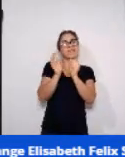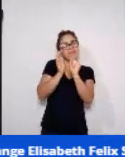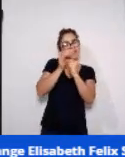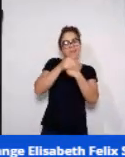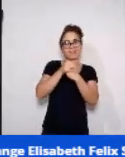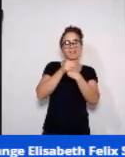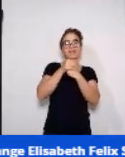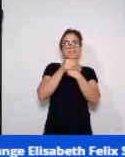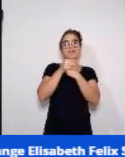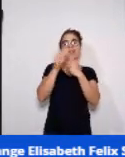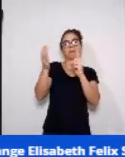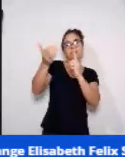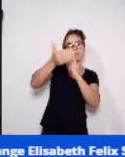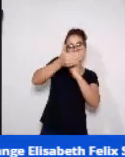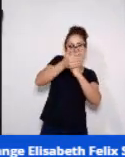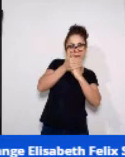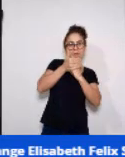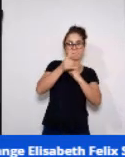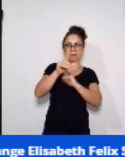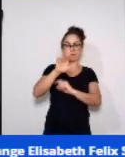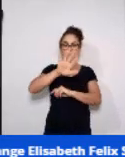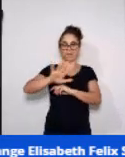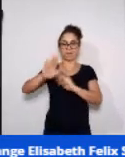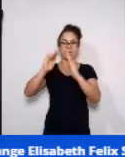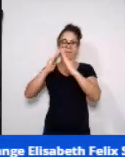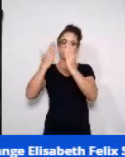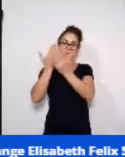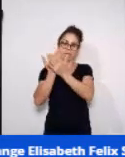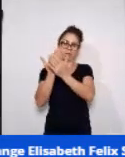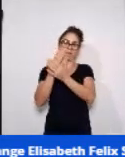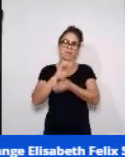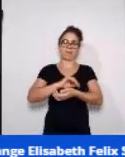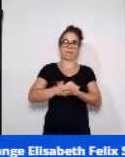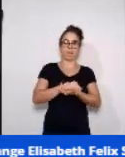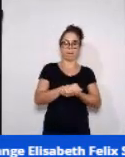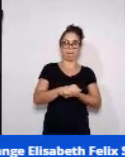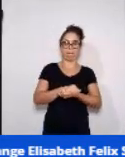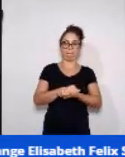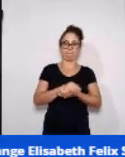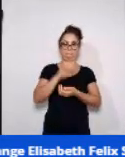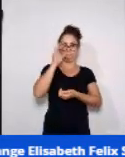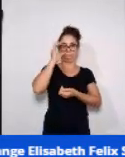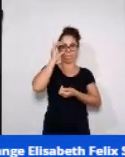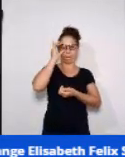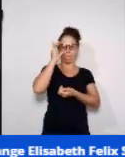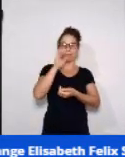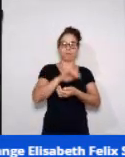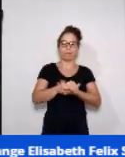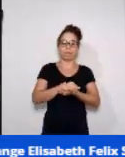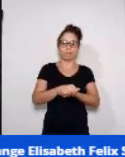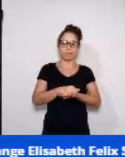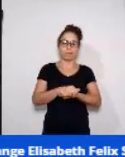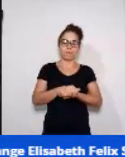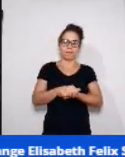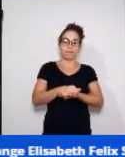WhatsApp. Então, eu queria demonstrar para vocês. Pode colocar os vídeos.